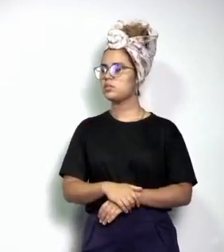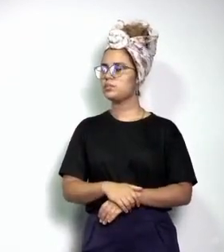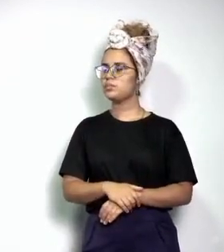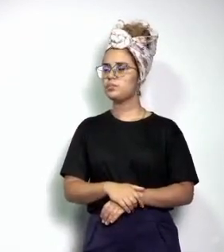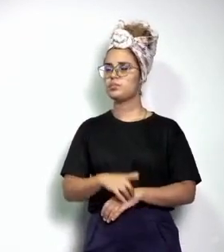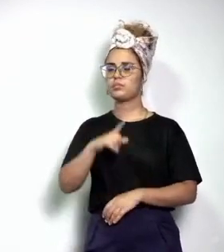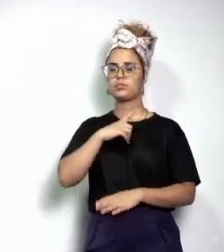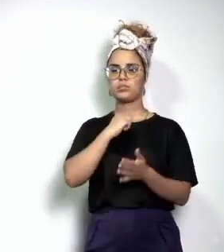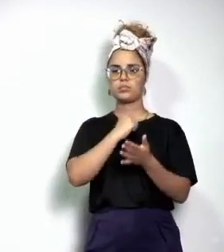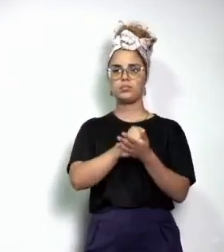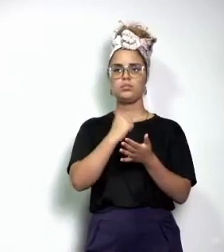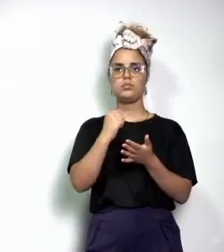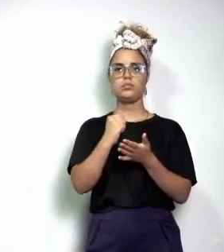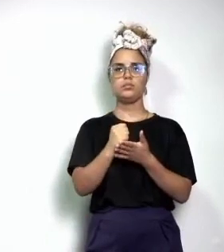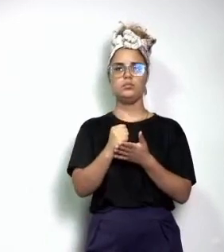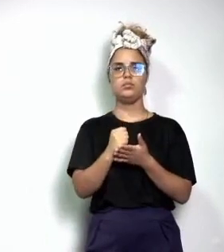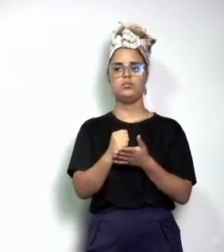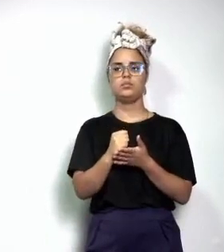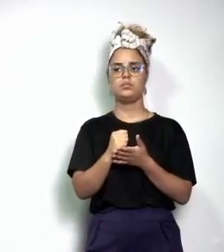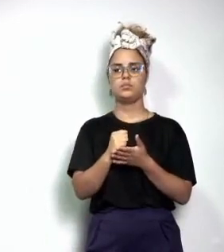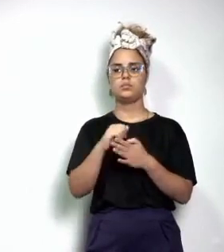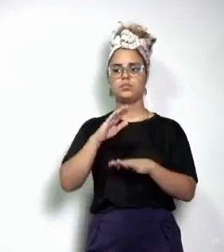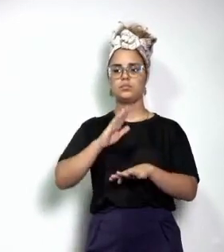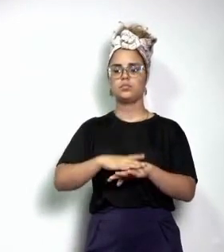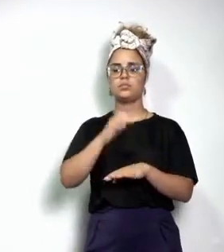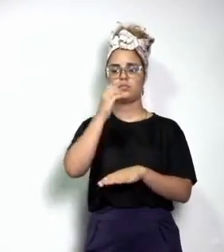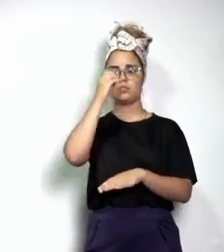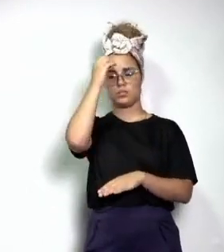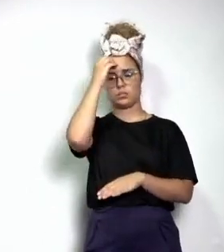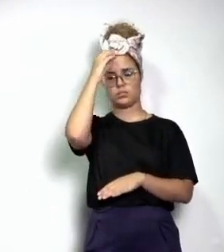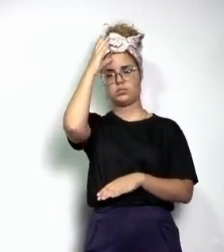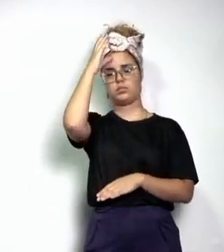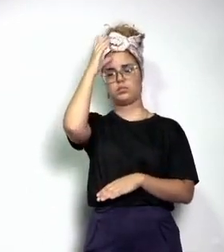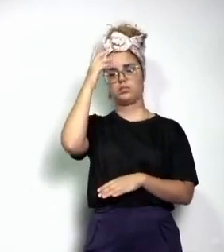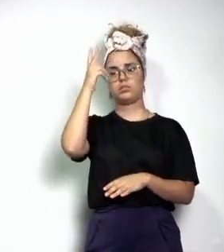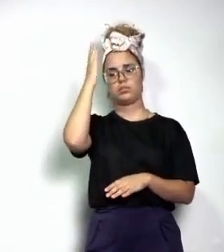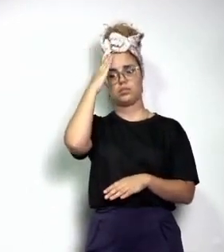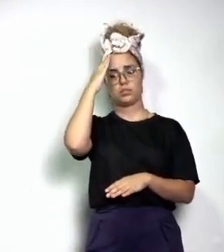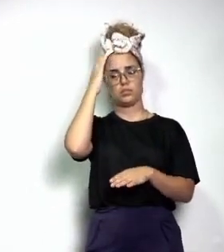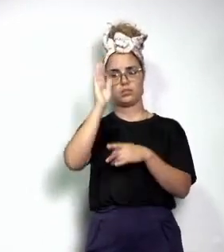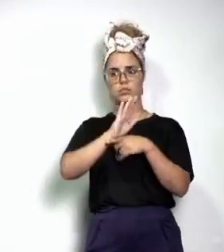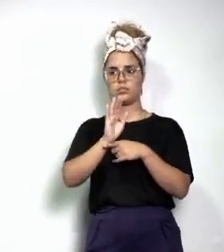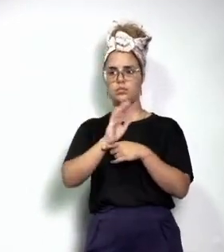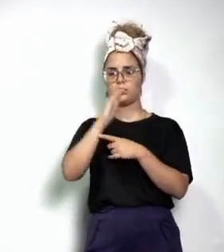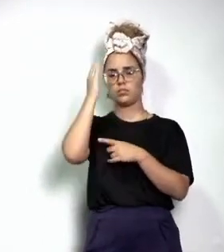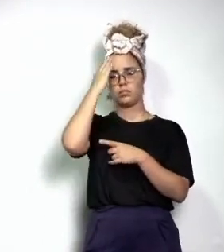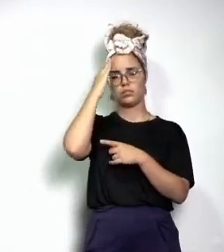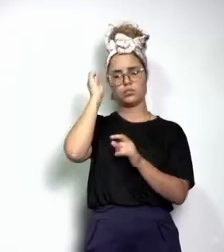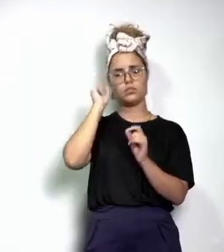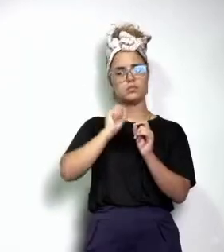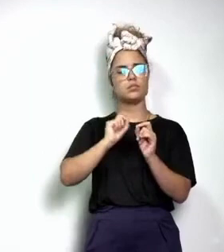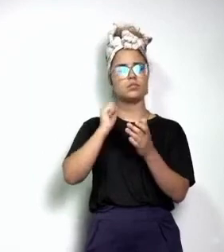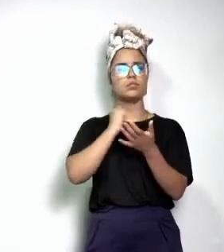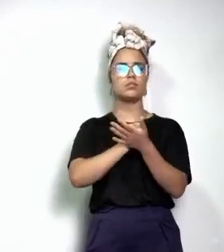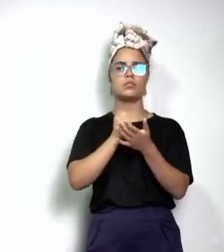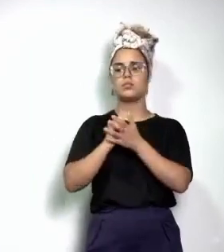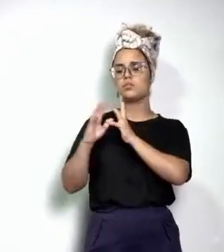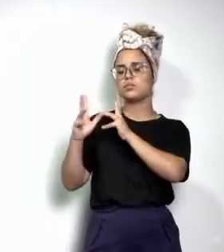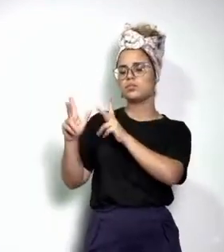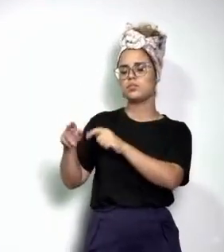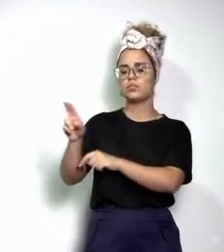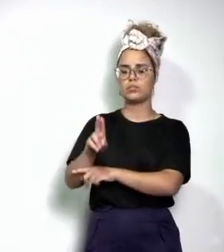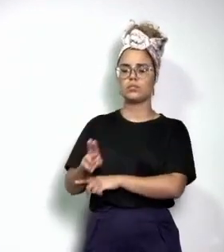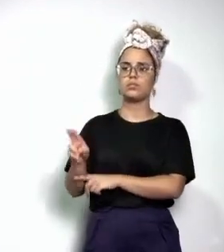Tem essa marca, que eu acho que é a marca mais comum pensada para o cinema, é a marca que todo mundo acaba